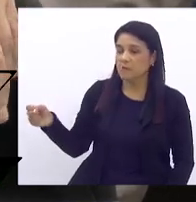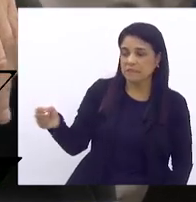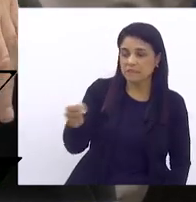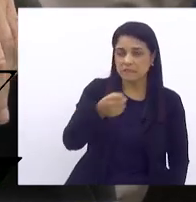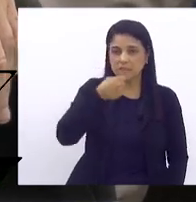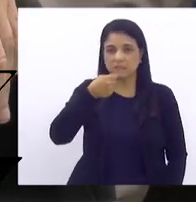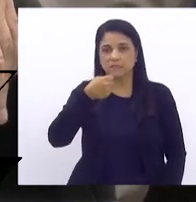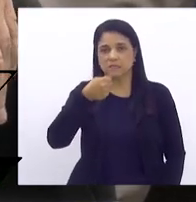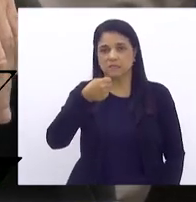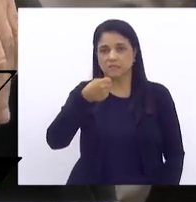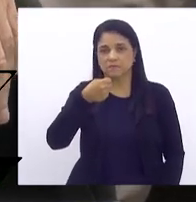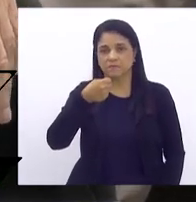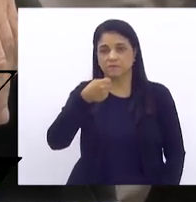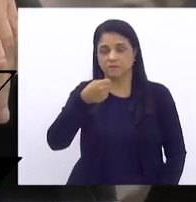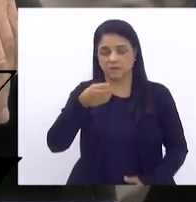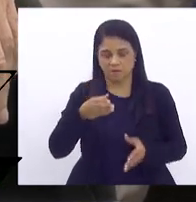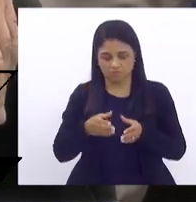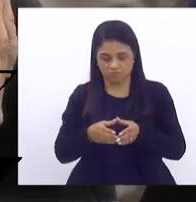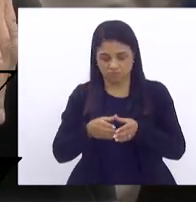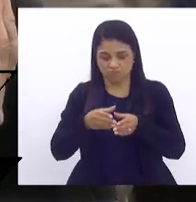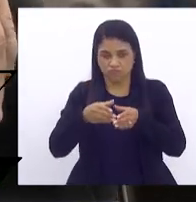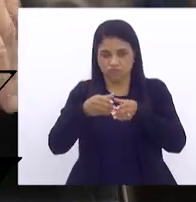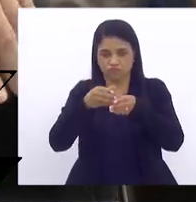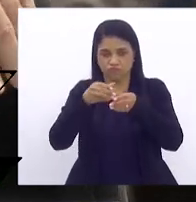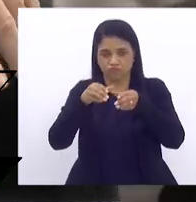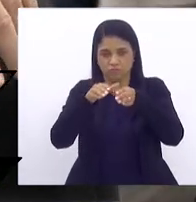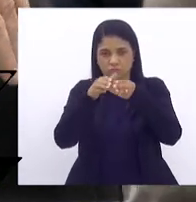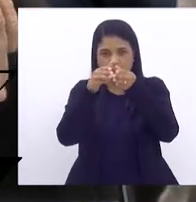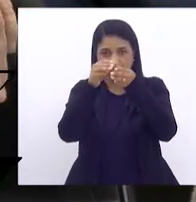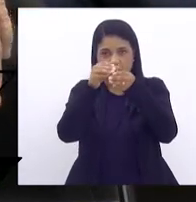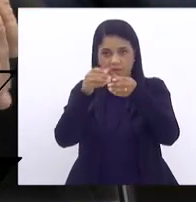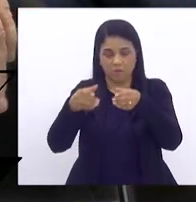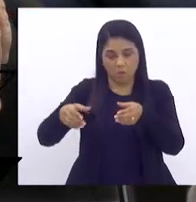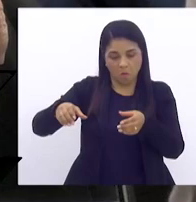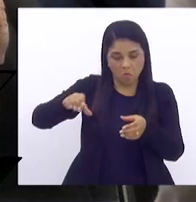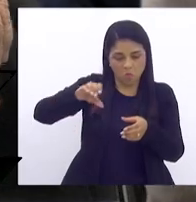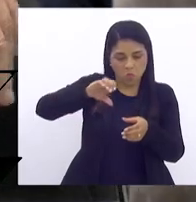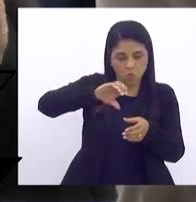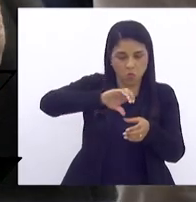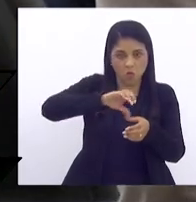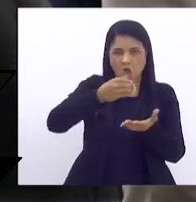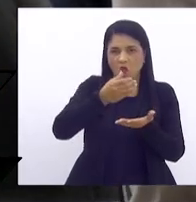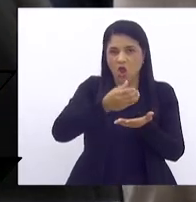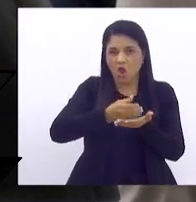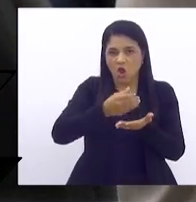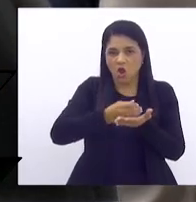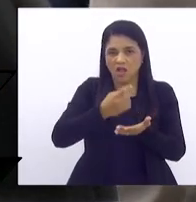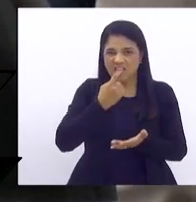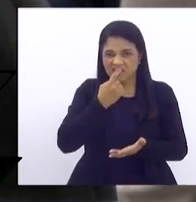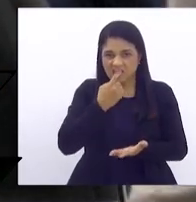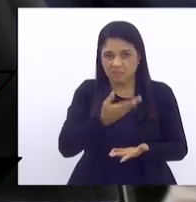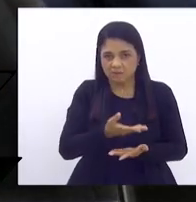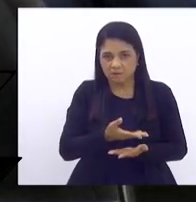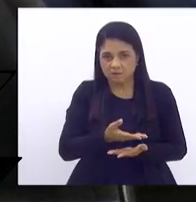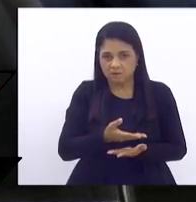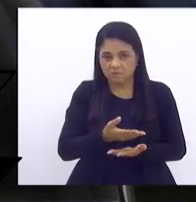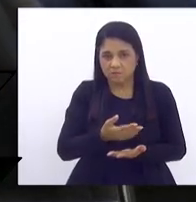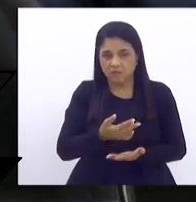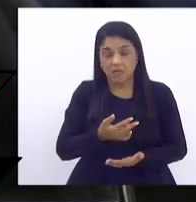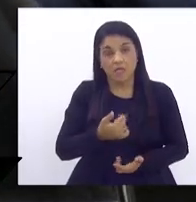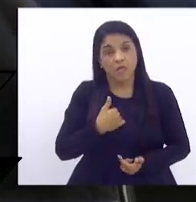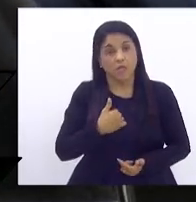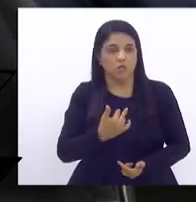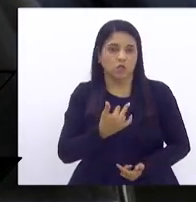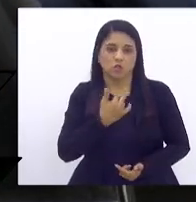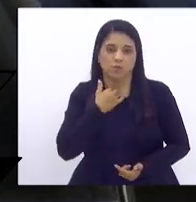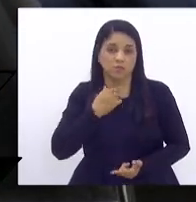cerveja em garrafa e o cara derramar num copo plástico. O que ele não pode é sair com o casco da garrafa